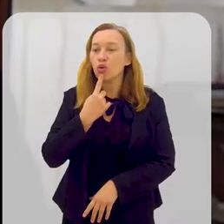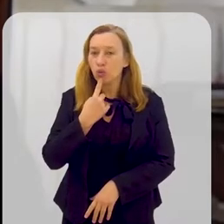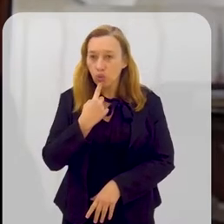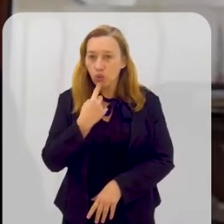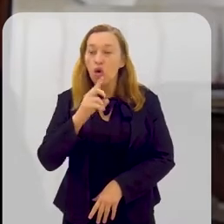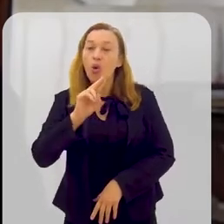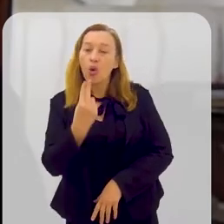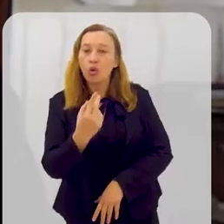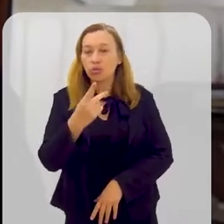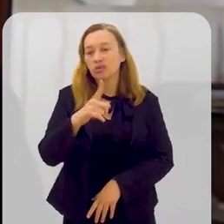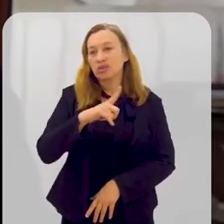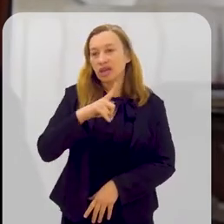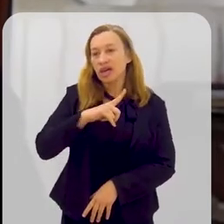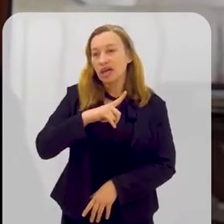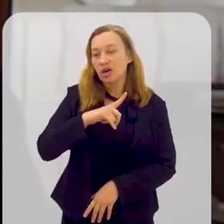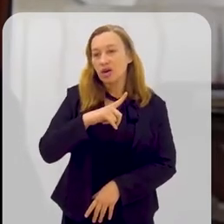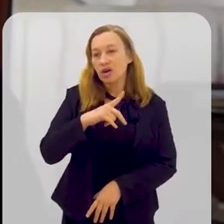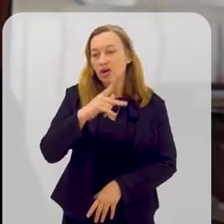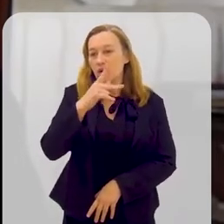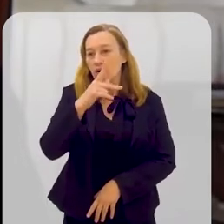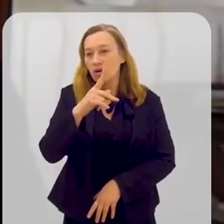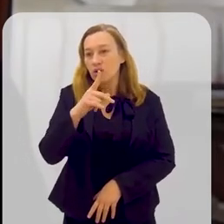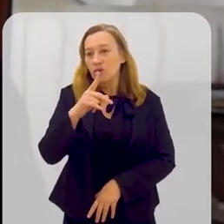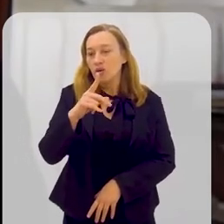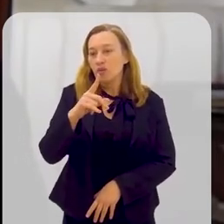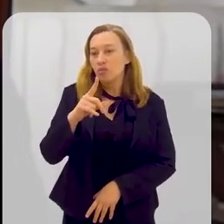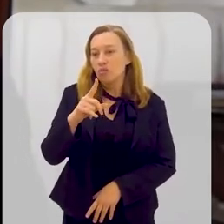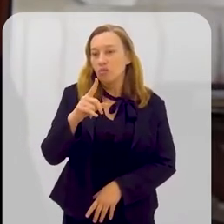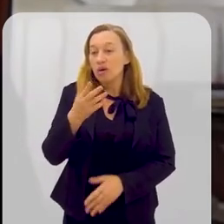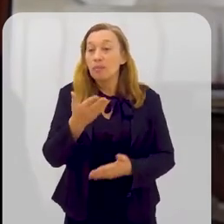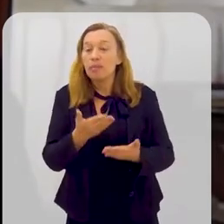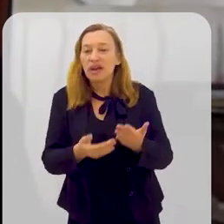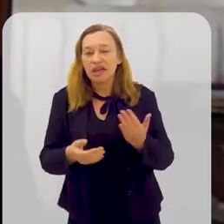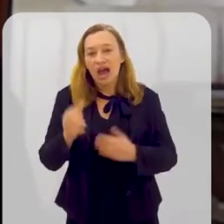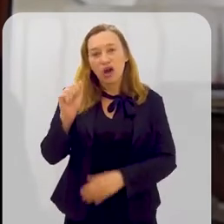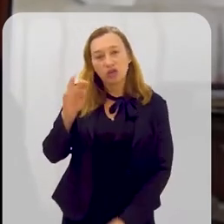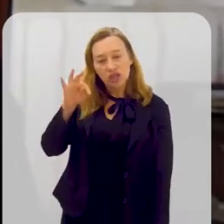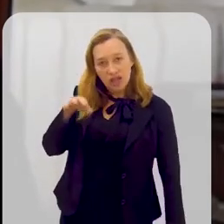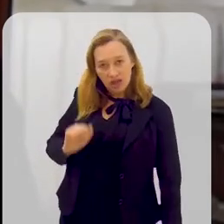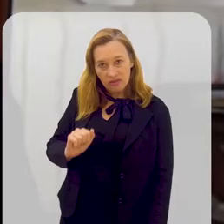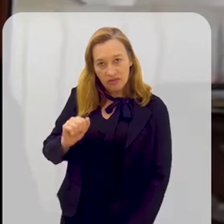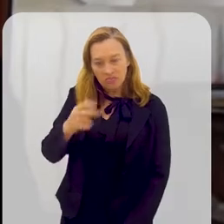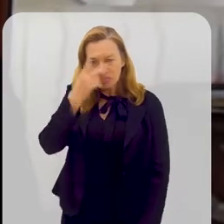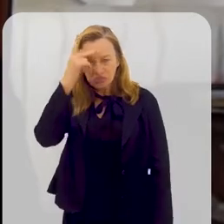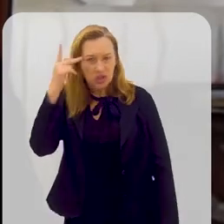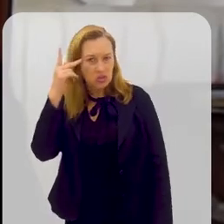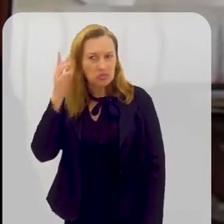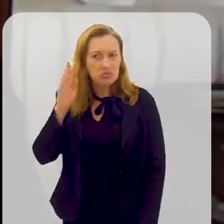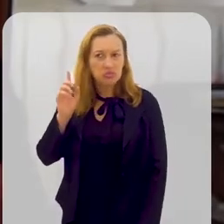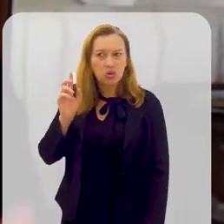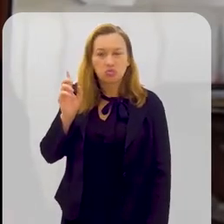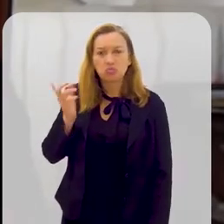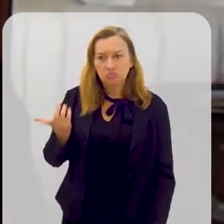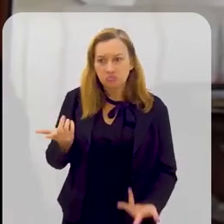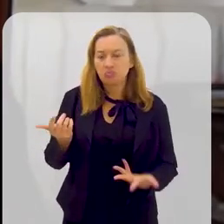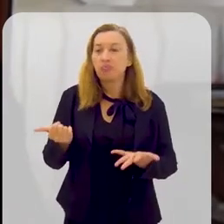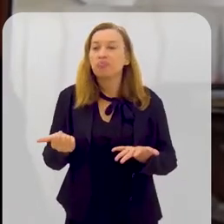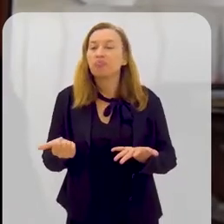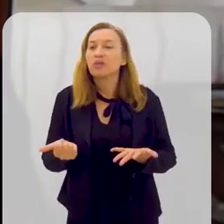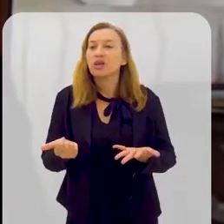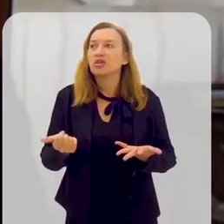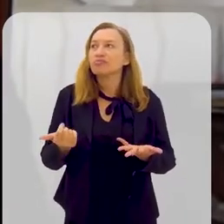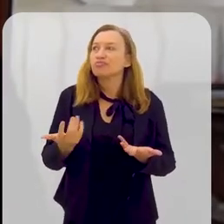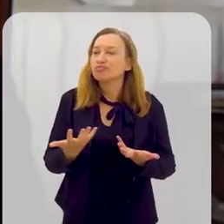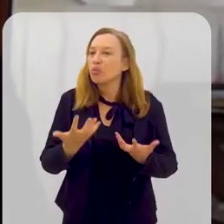surdo ou ter uma deficiência auditiva primeiro a comunidade surda ela não tem interesse